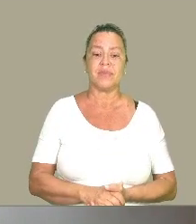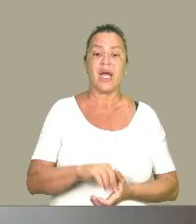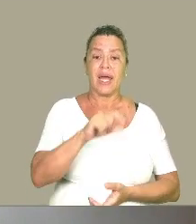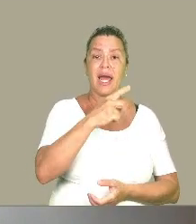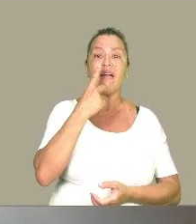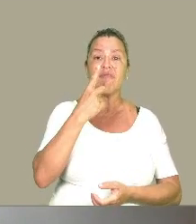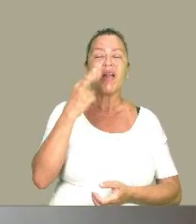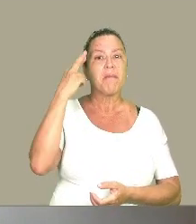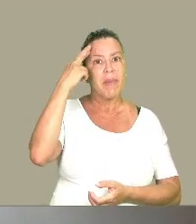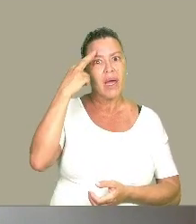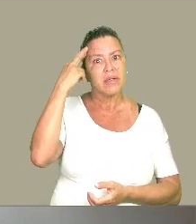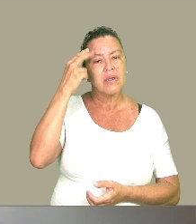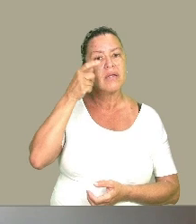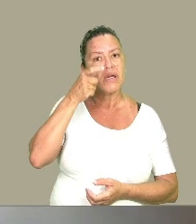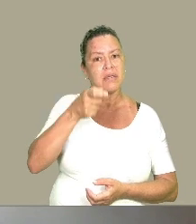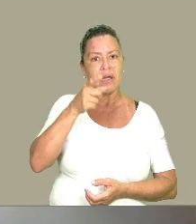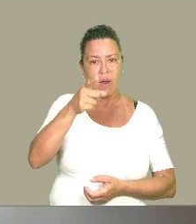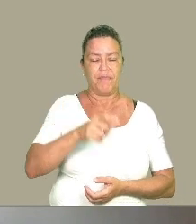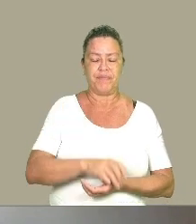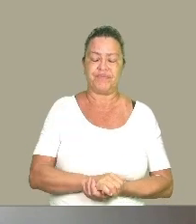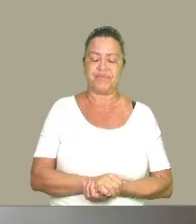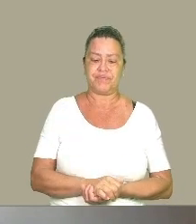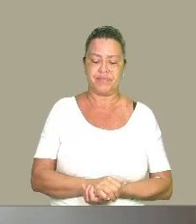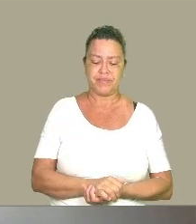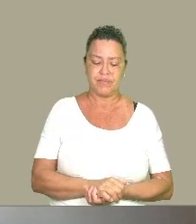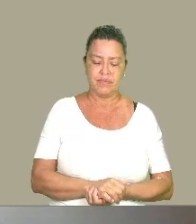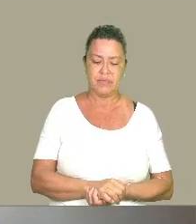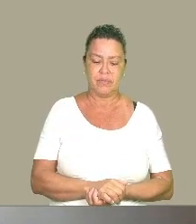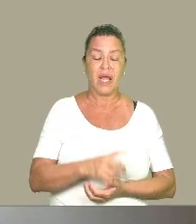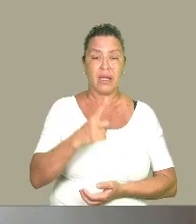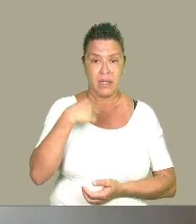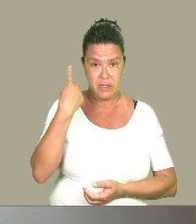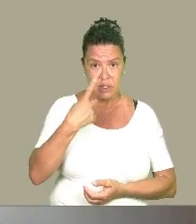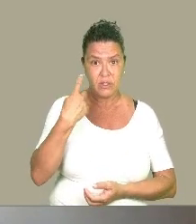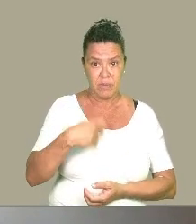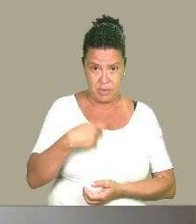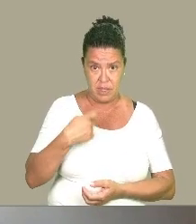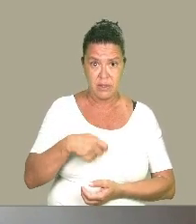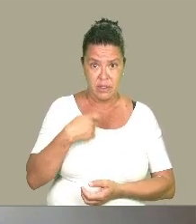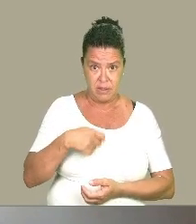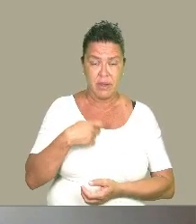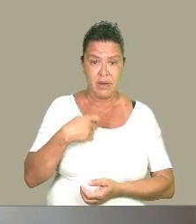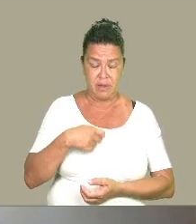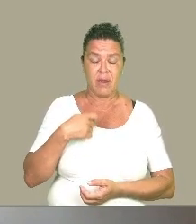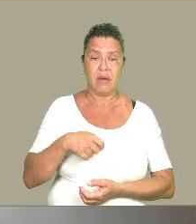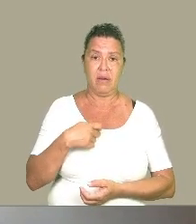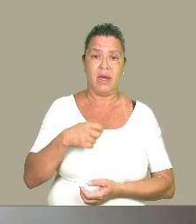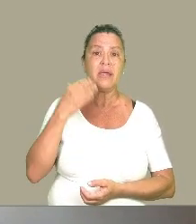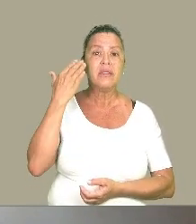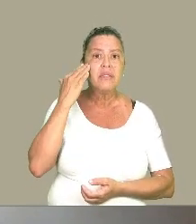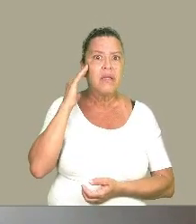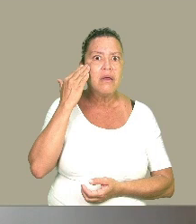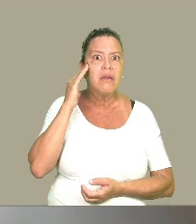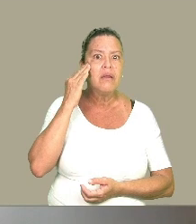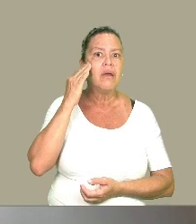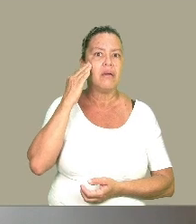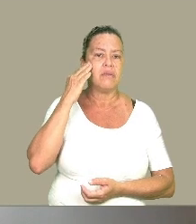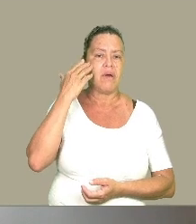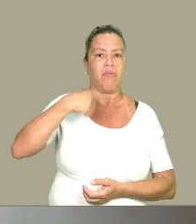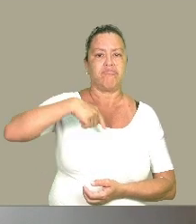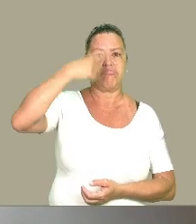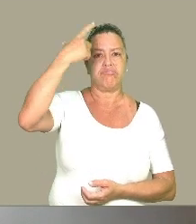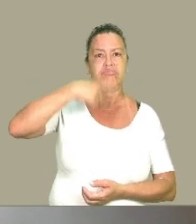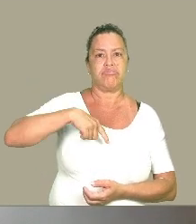uma reflexão muito interessante. Ela diz assim, que a gente precisa ressignificar a posição que